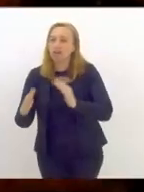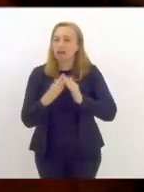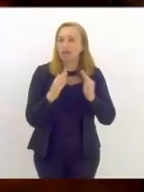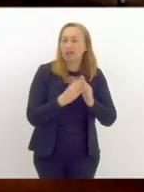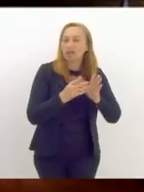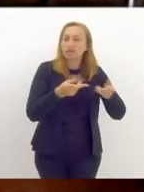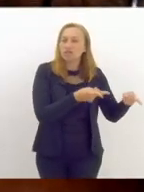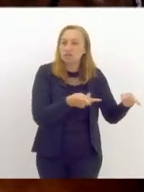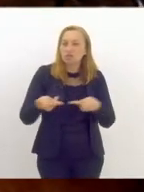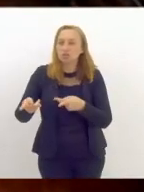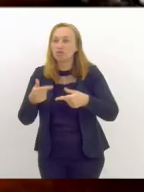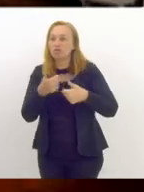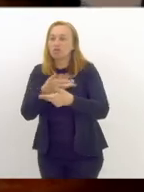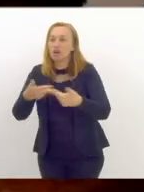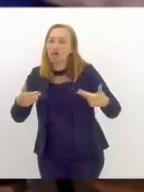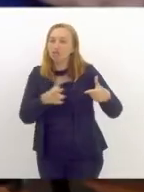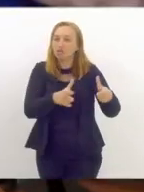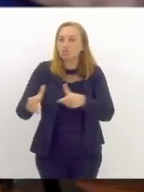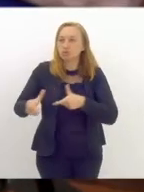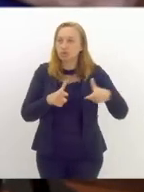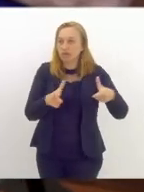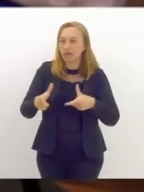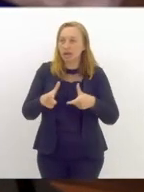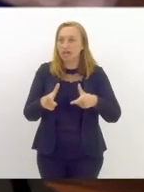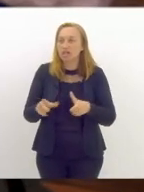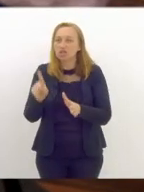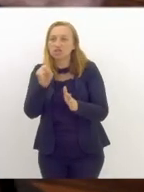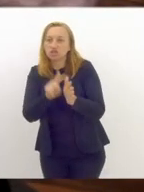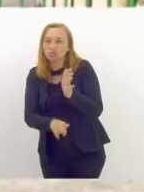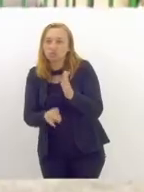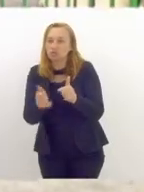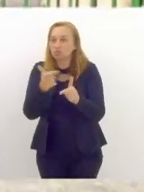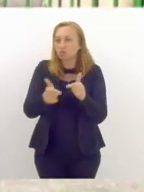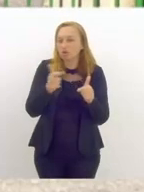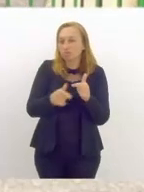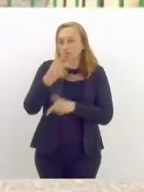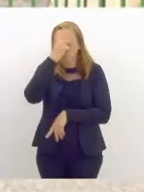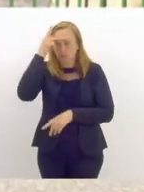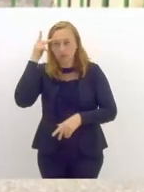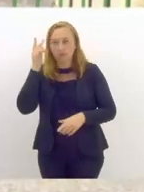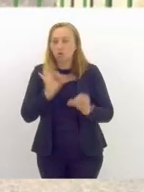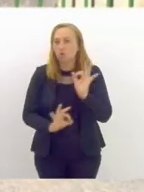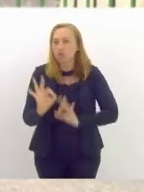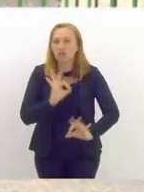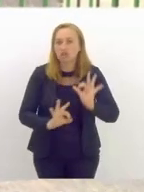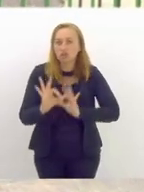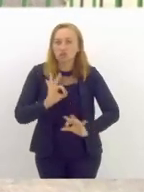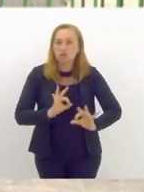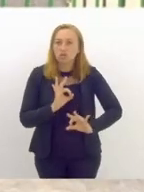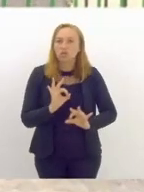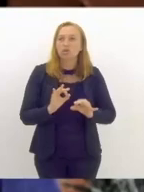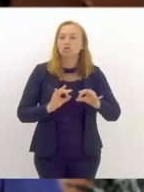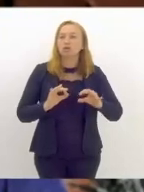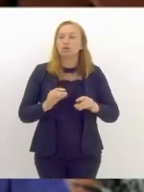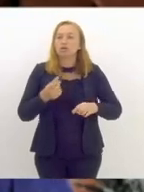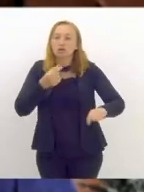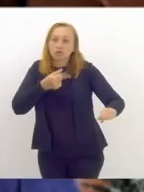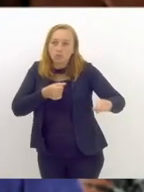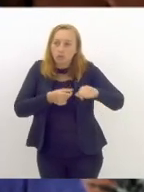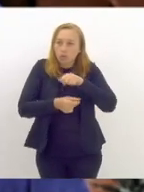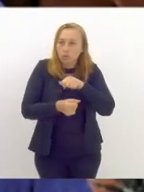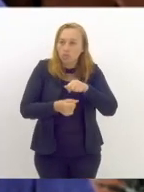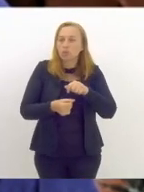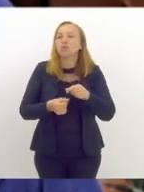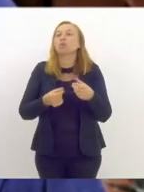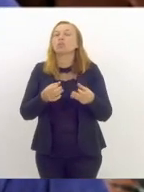e ajudou a resolver burocracias para minimizar a dor das vítimas. Organizou processos, elaborou orçamento e foi responsável